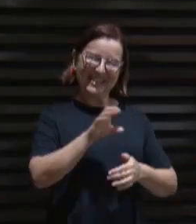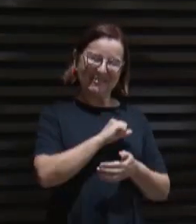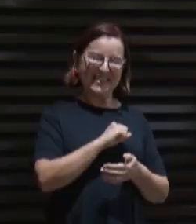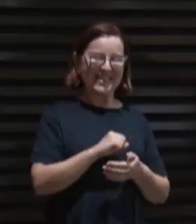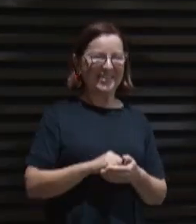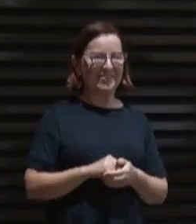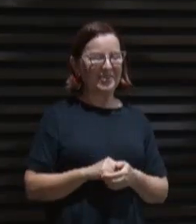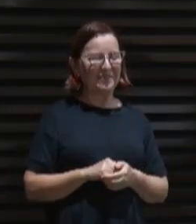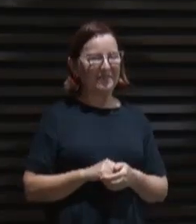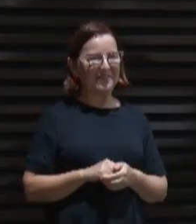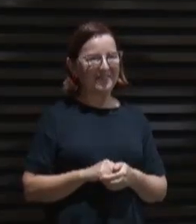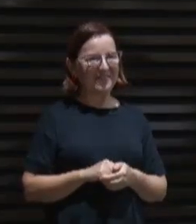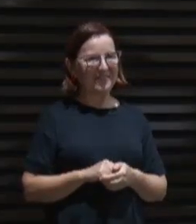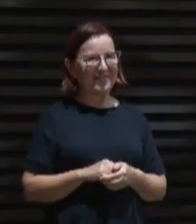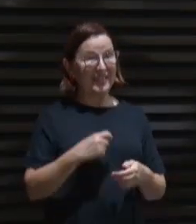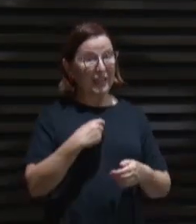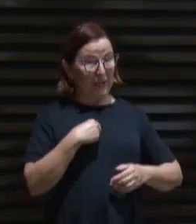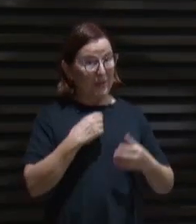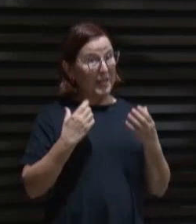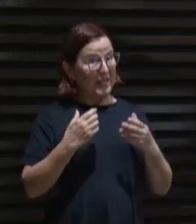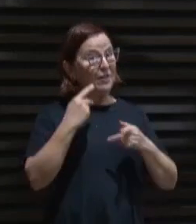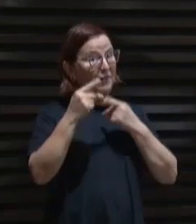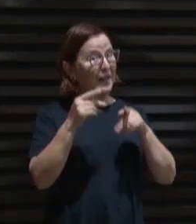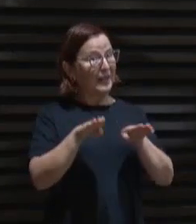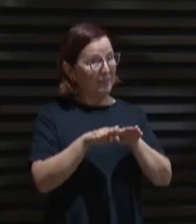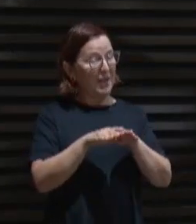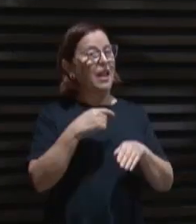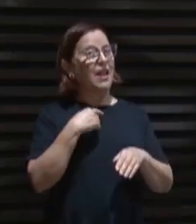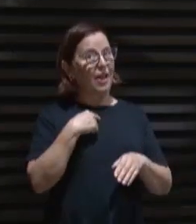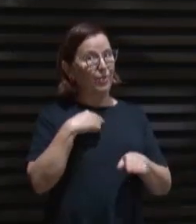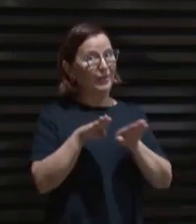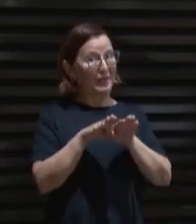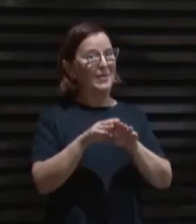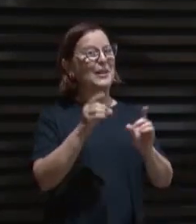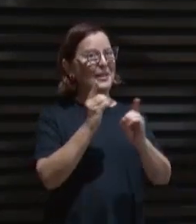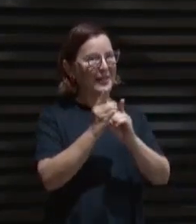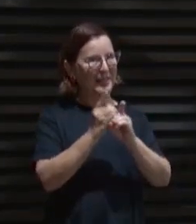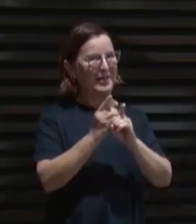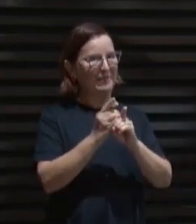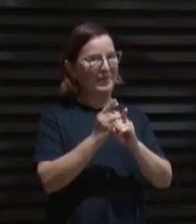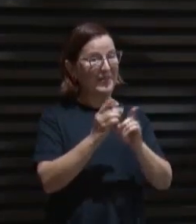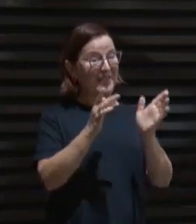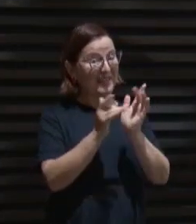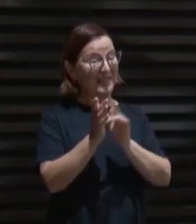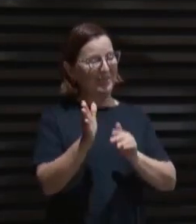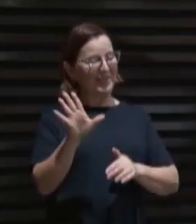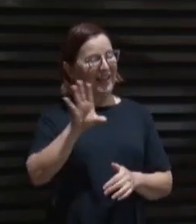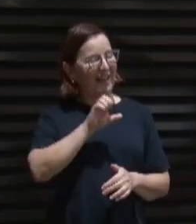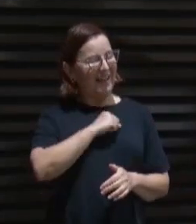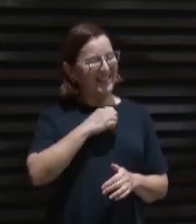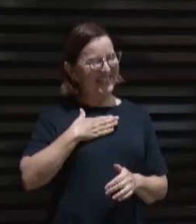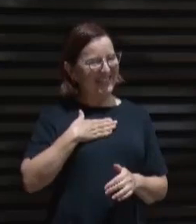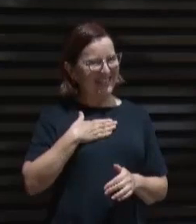Eu gostaria de dizer também assim, eu sou um discípulo a quem Jesus me ama. Você